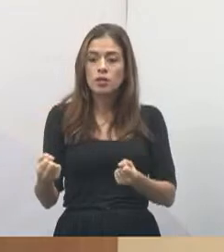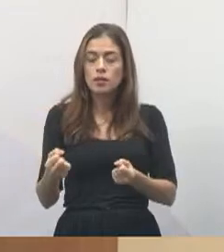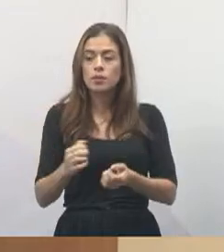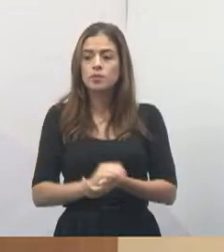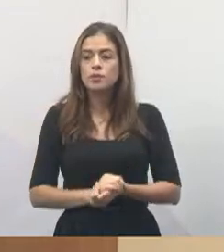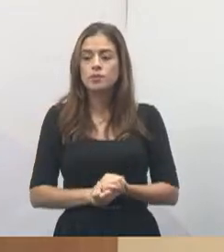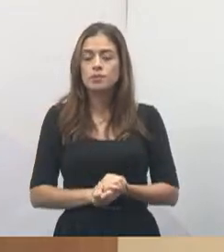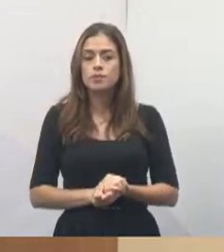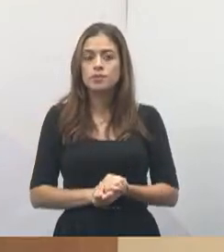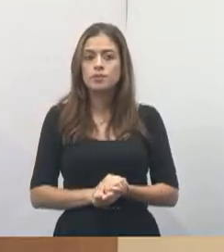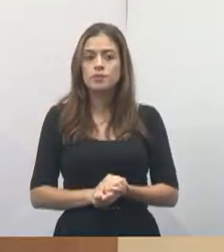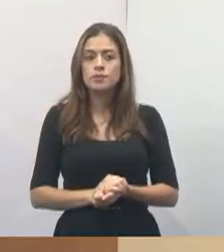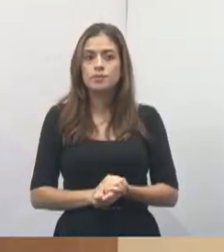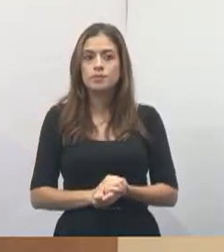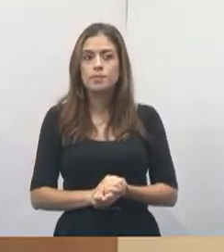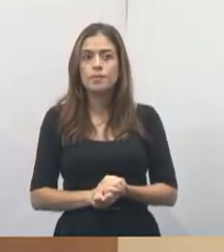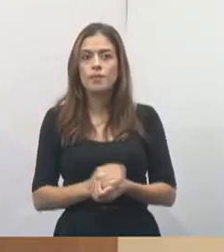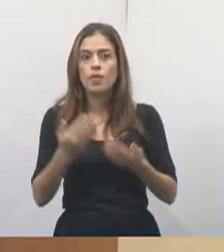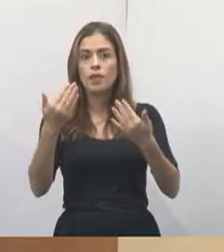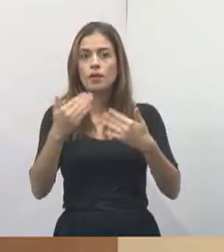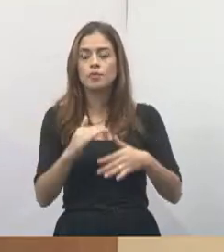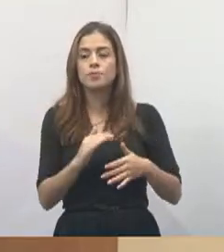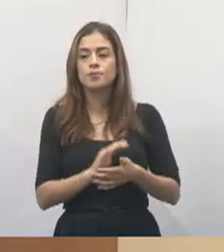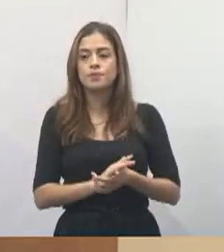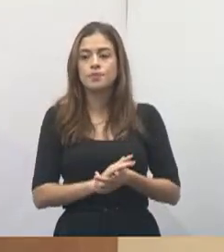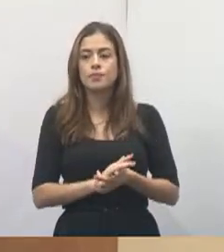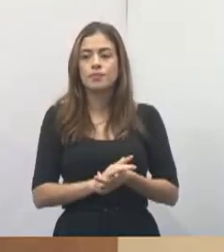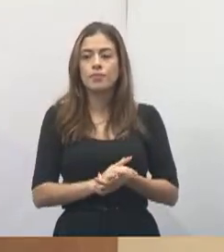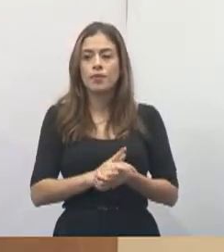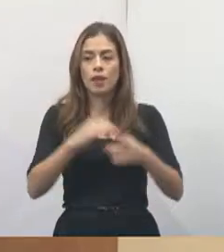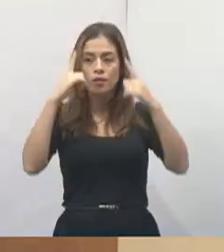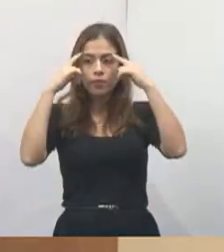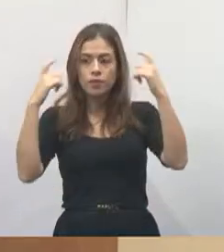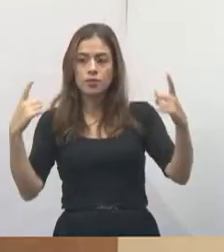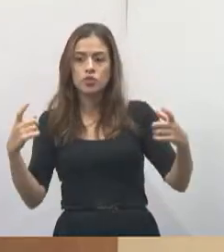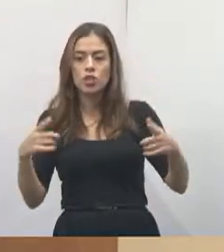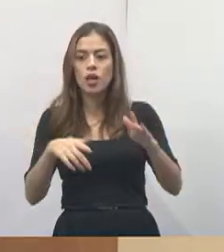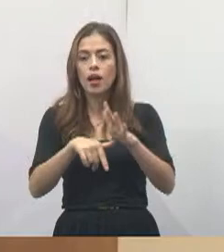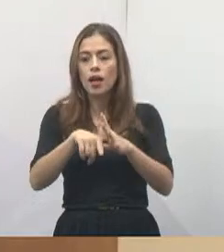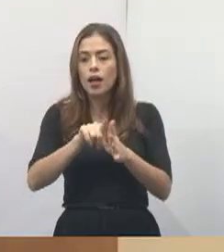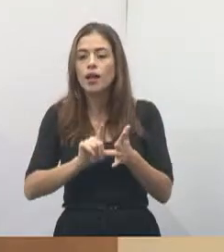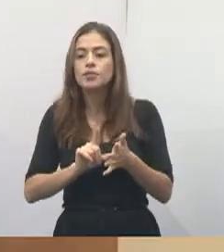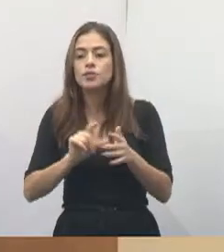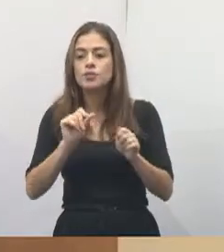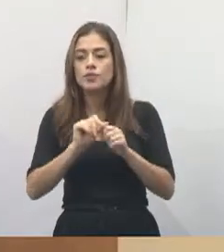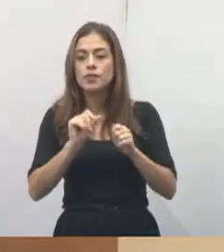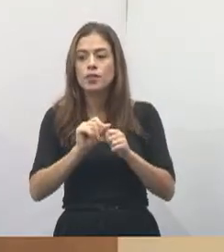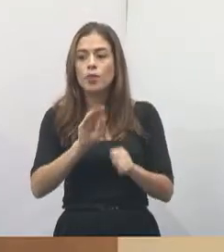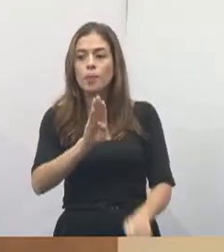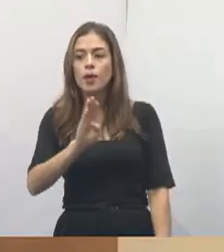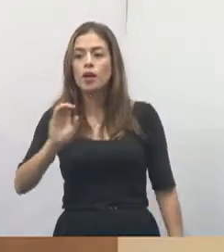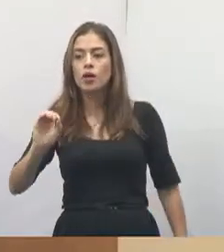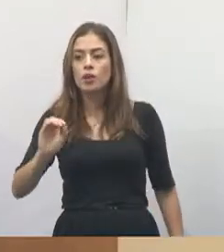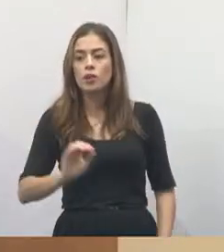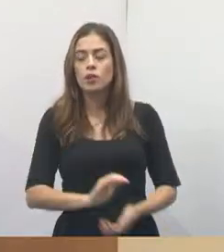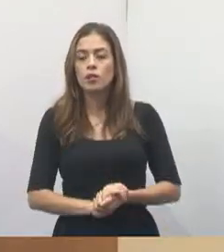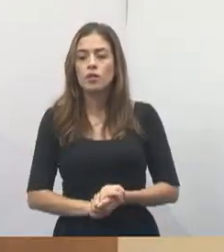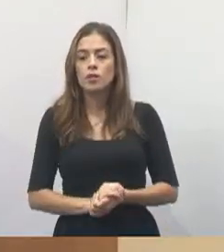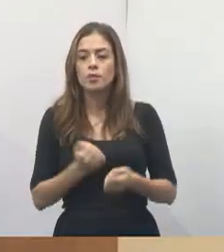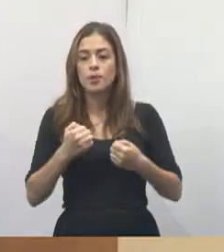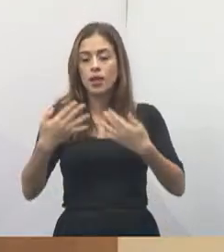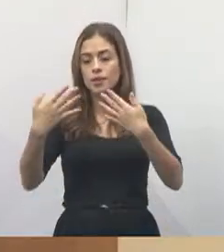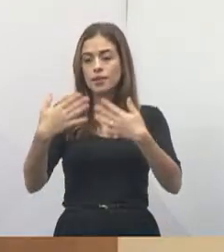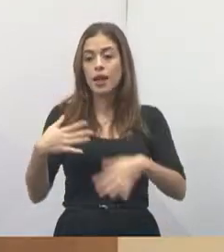SUS antes mesmo dessa vítima efetuar o boletim de ocorrência. O atendimento dela tem que